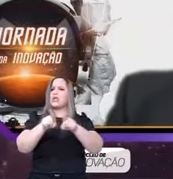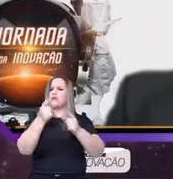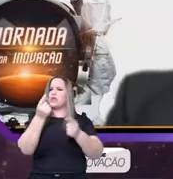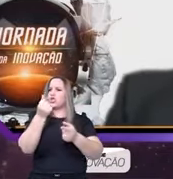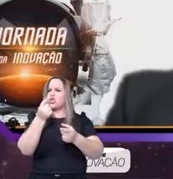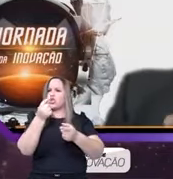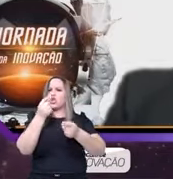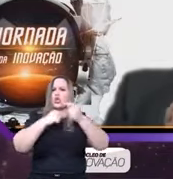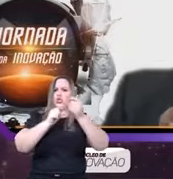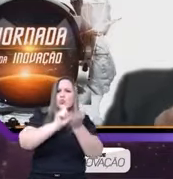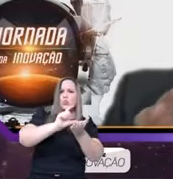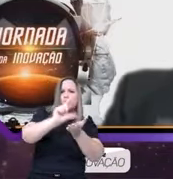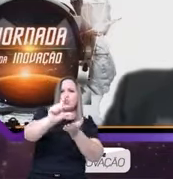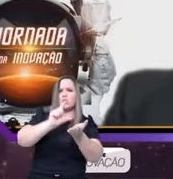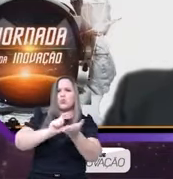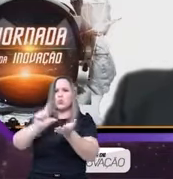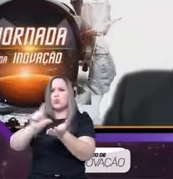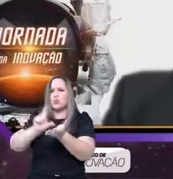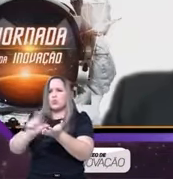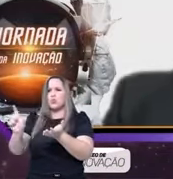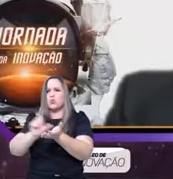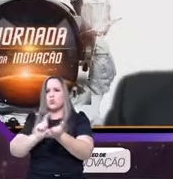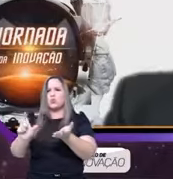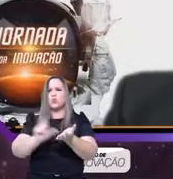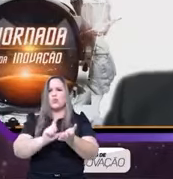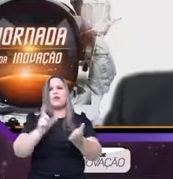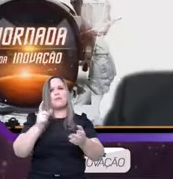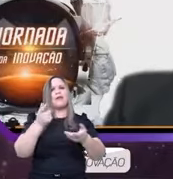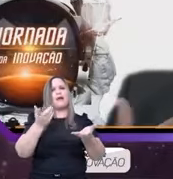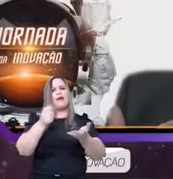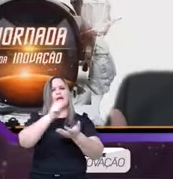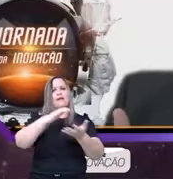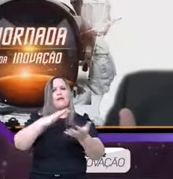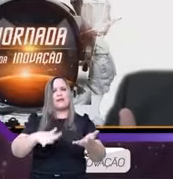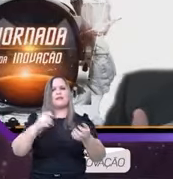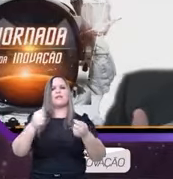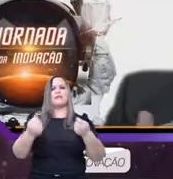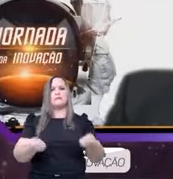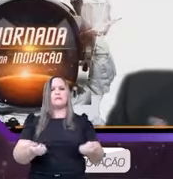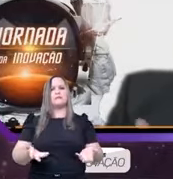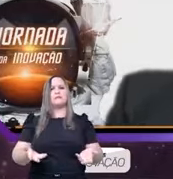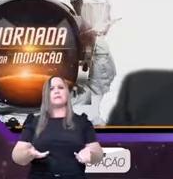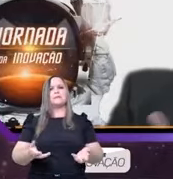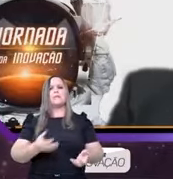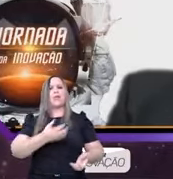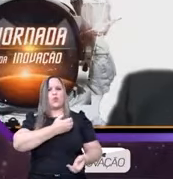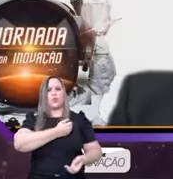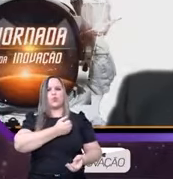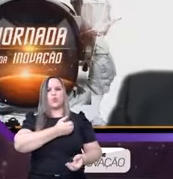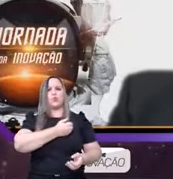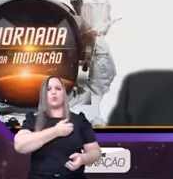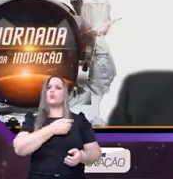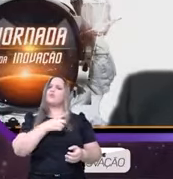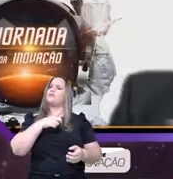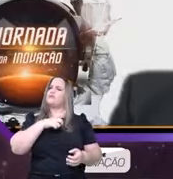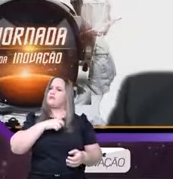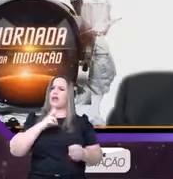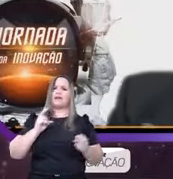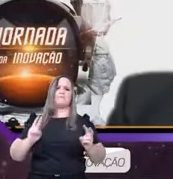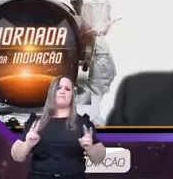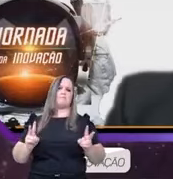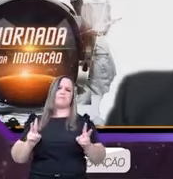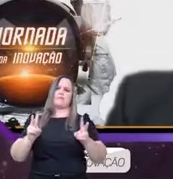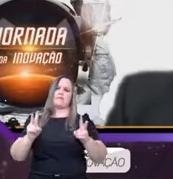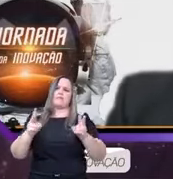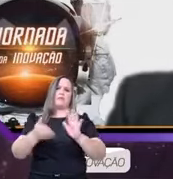para essas ações. Aqui o judiciário sai de números, e assim, os números eles vão ser contados e vão existir, eu acho que eles